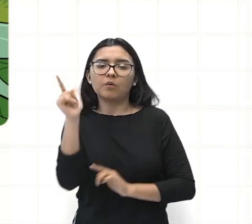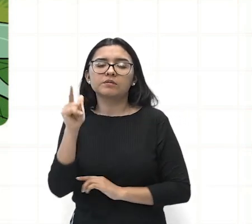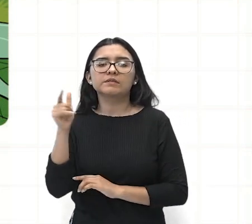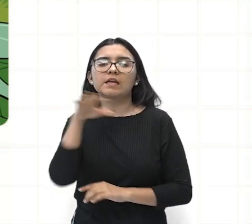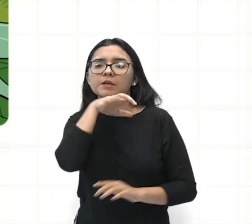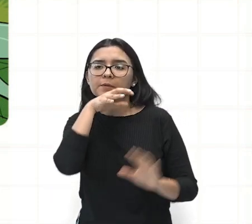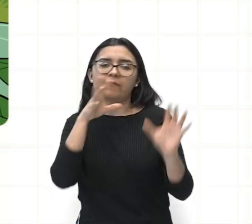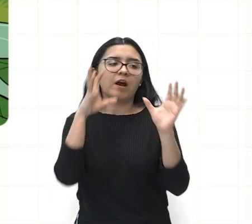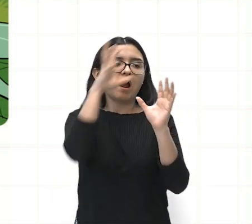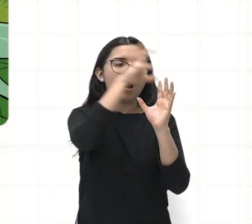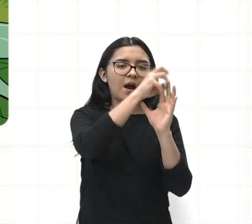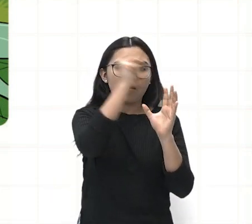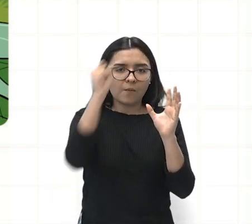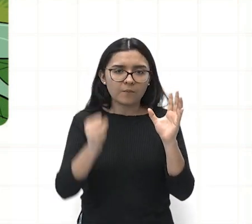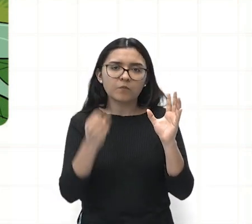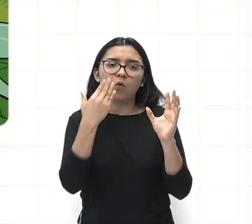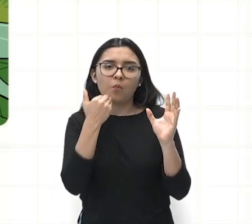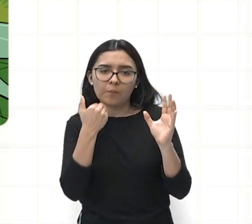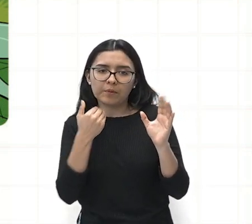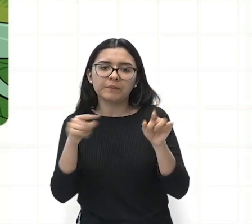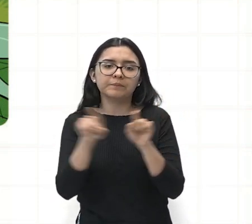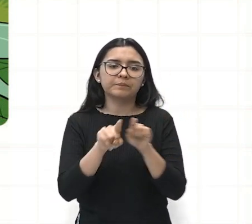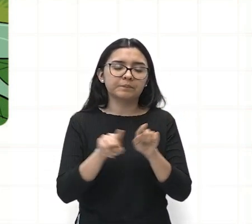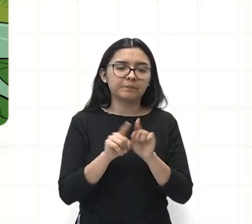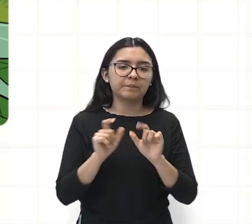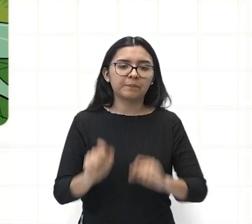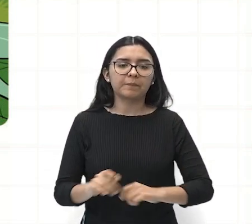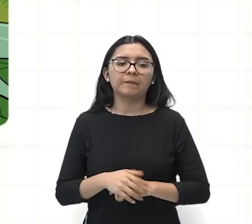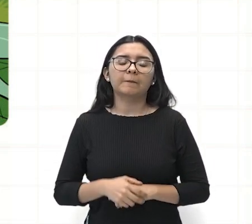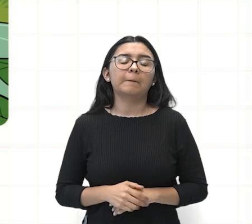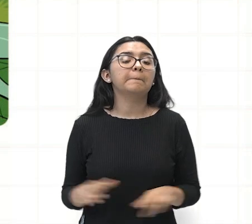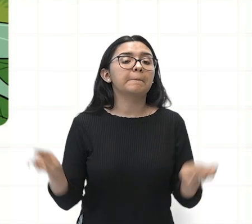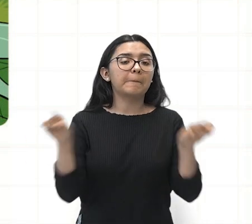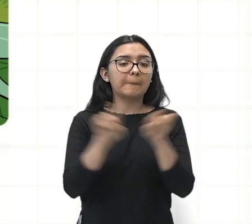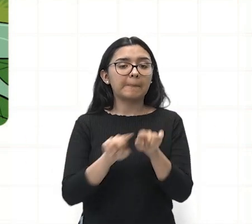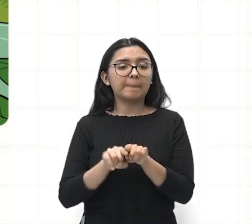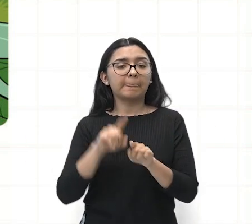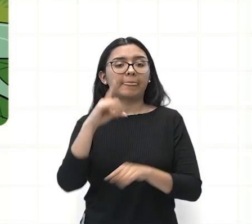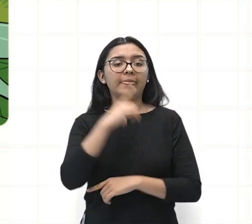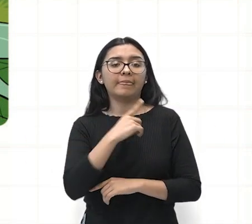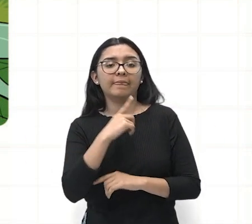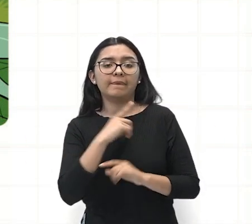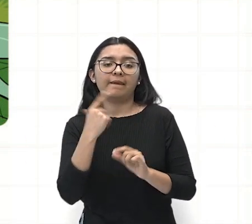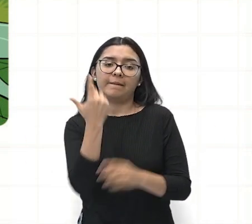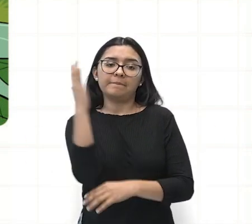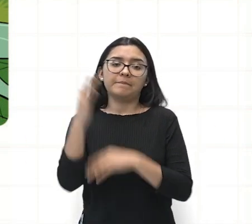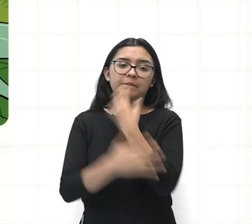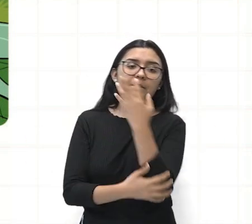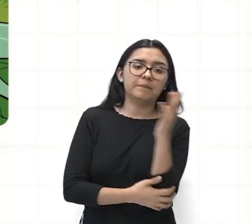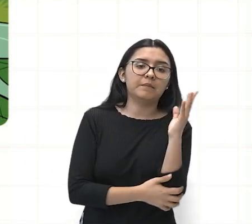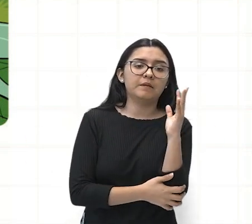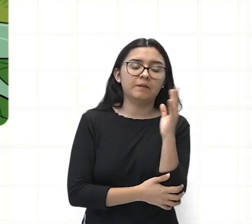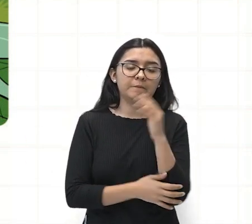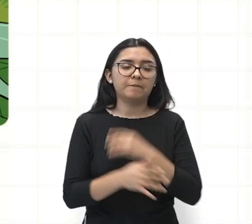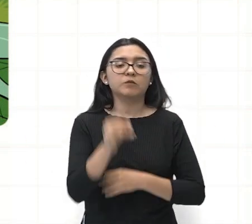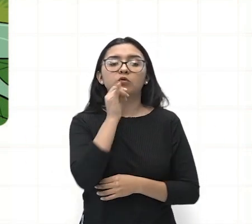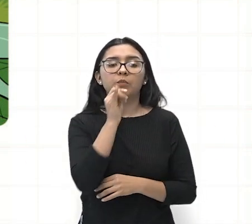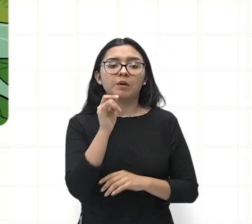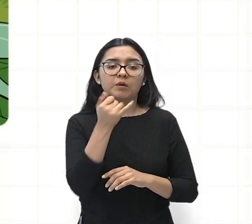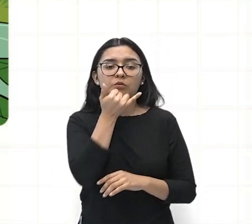e utilizar algumas plantas como local de moradia. A gente tem as plantas que vão fazer aqui, as plantas